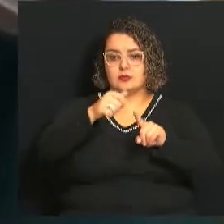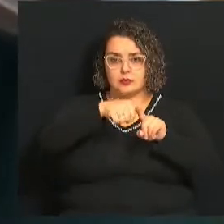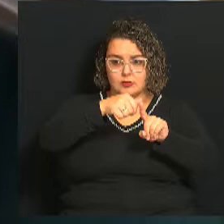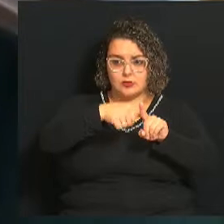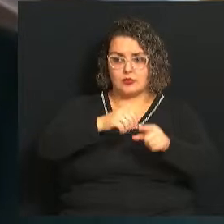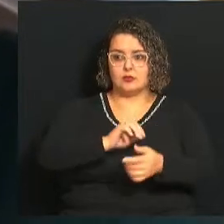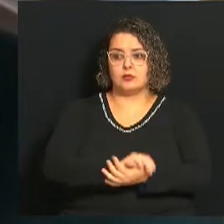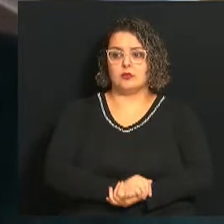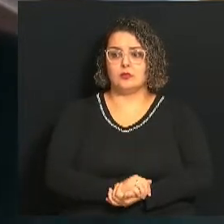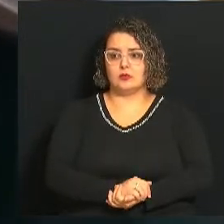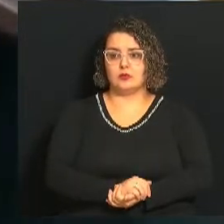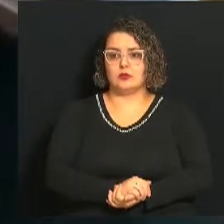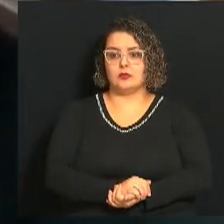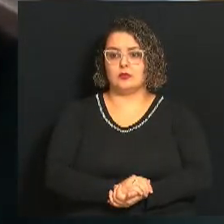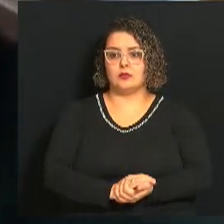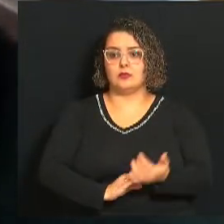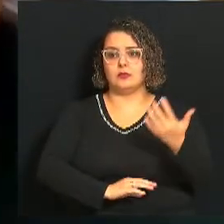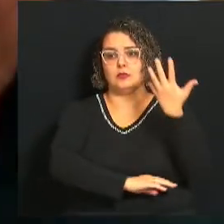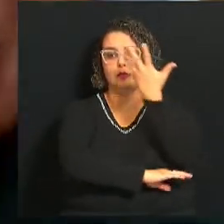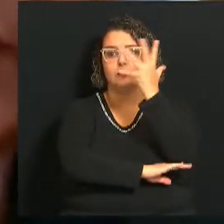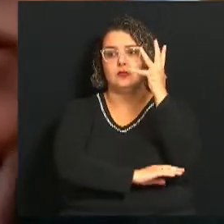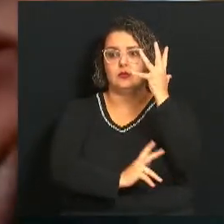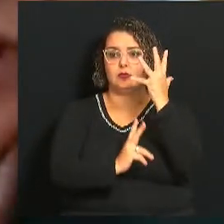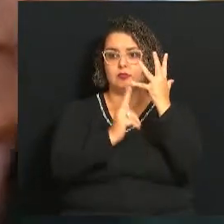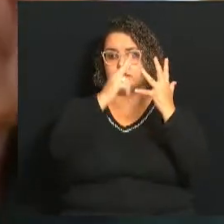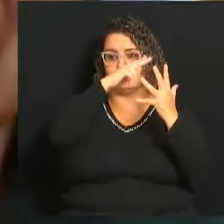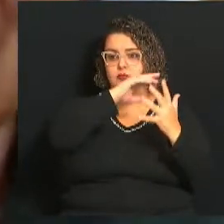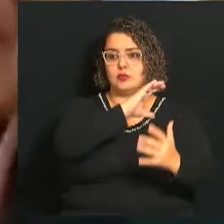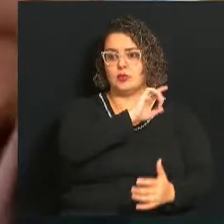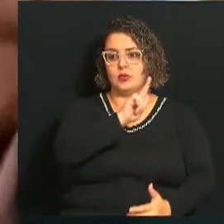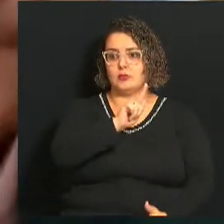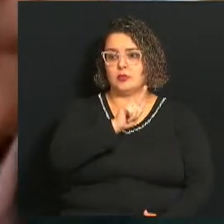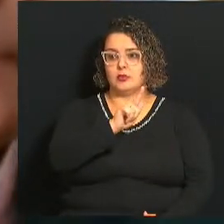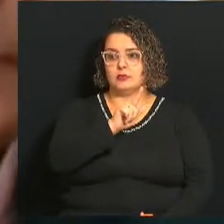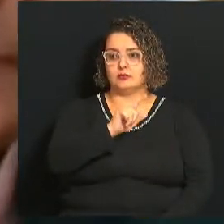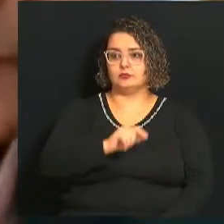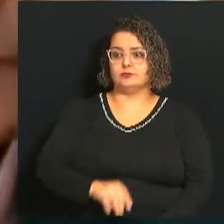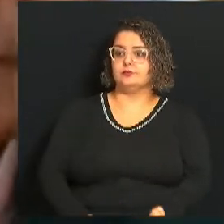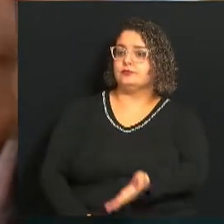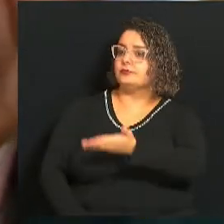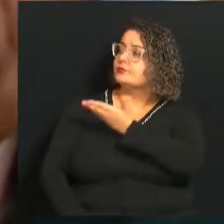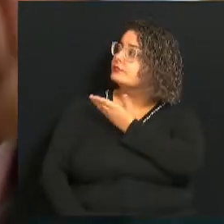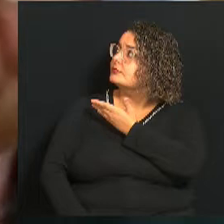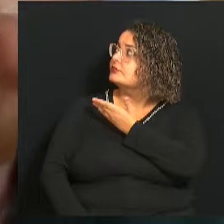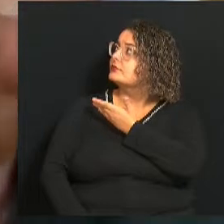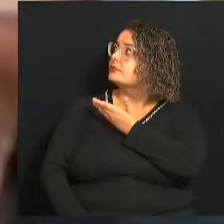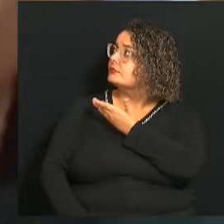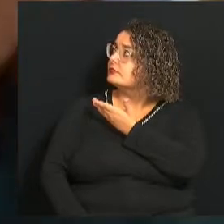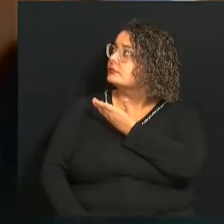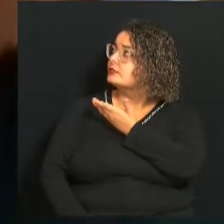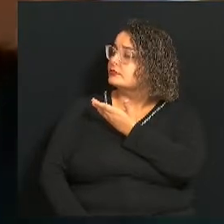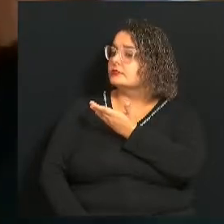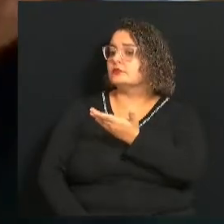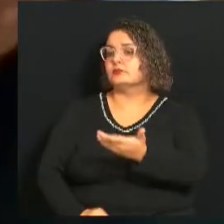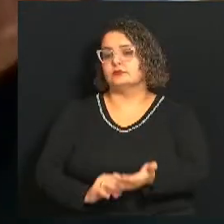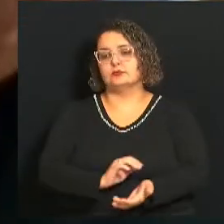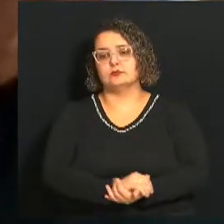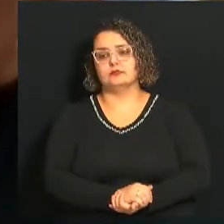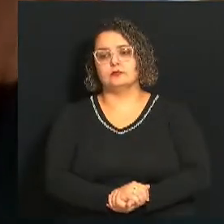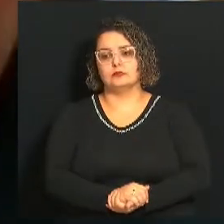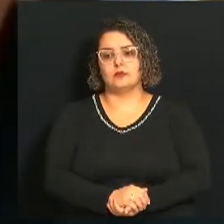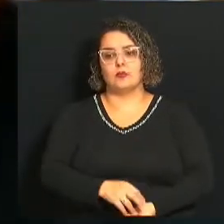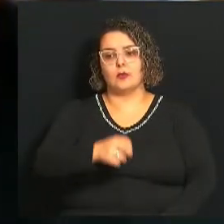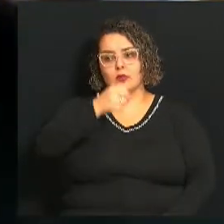de arborização viária da região do Campo Grande. Ó, aqui. O prefeito vai anunciar um